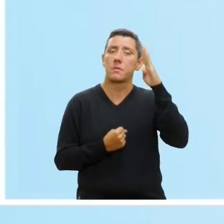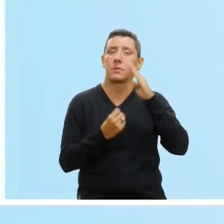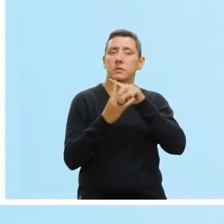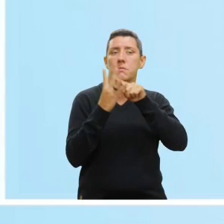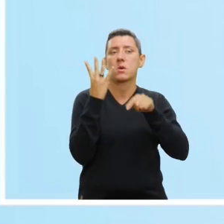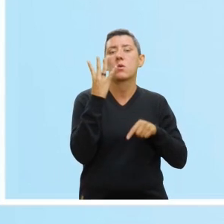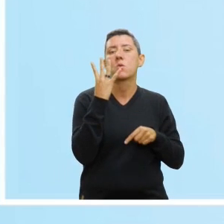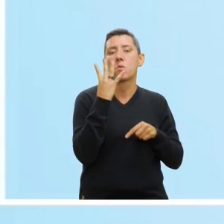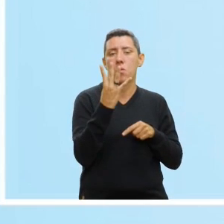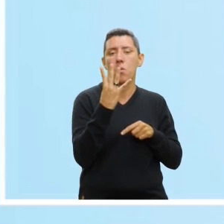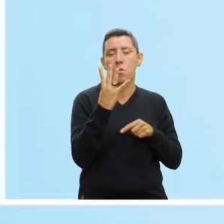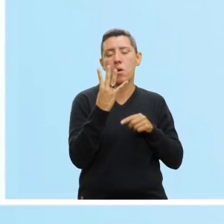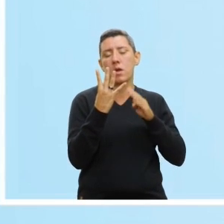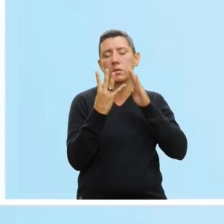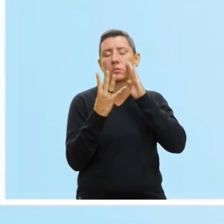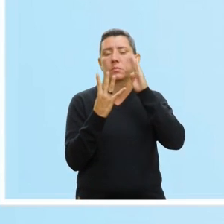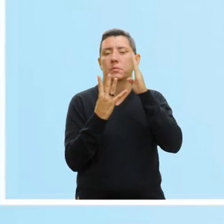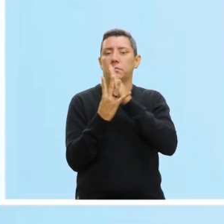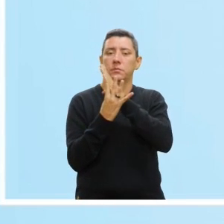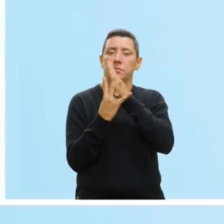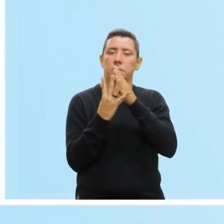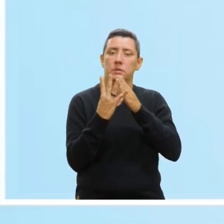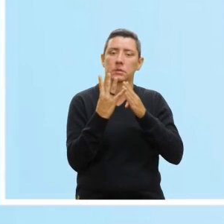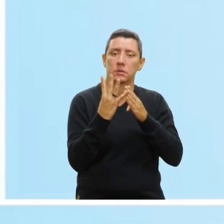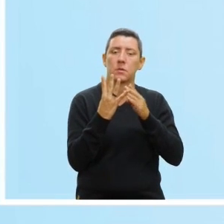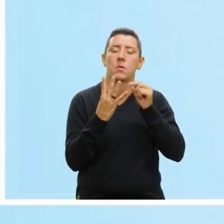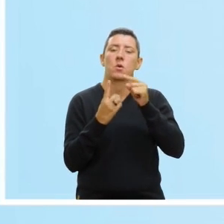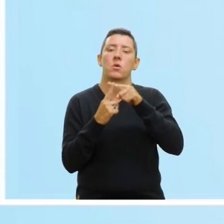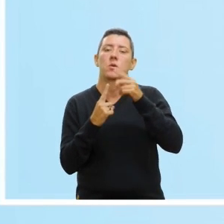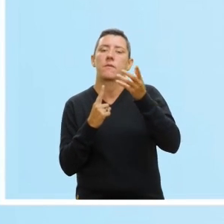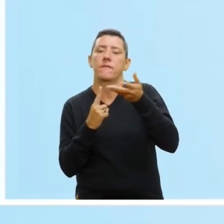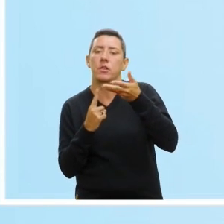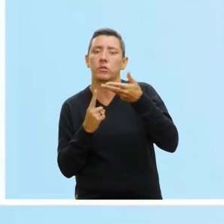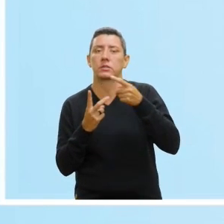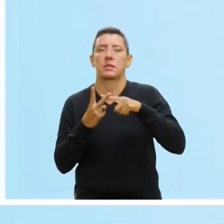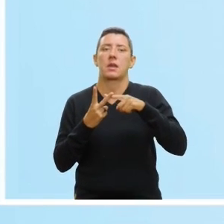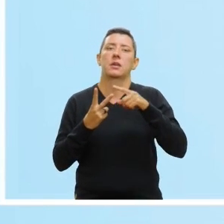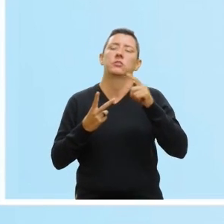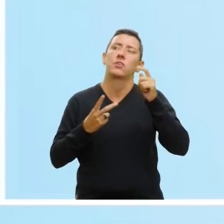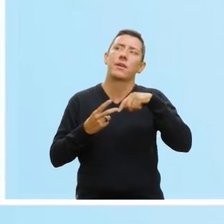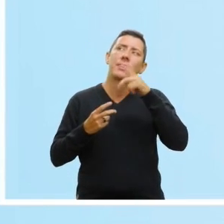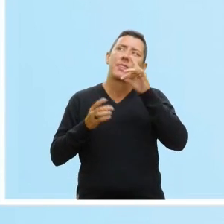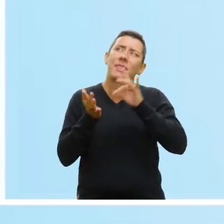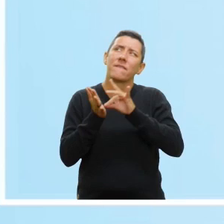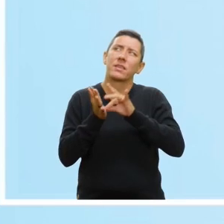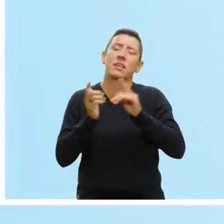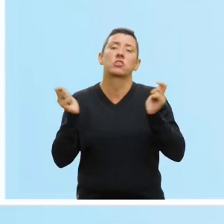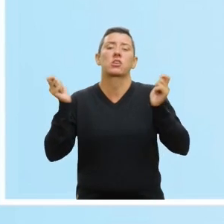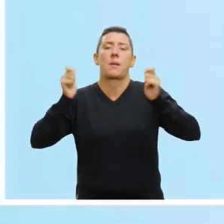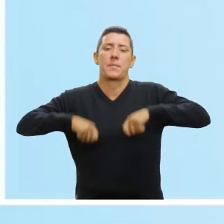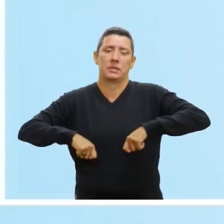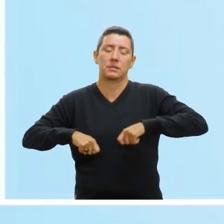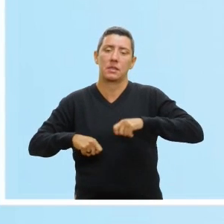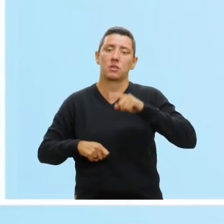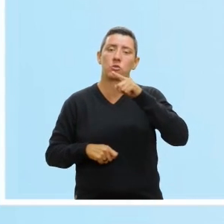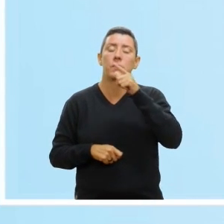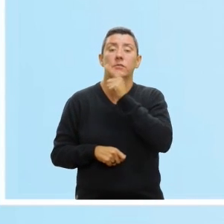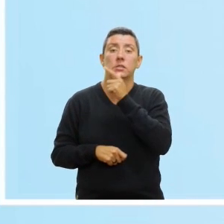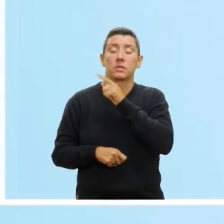pode nomear eles aqui, nova velocidade necessária, seria nova capacidade. Né? Cada vez mais, para você